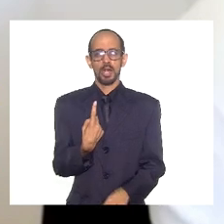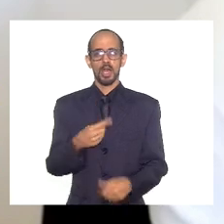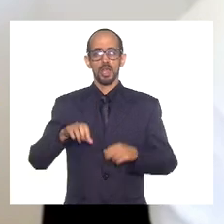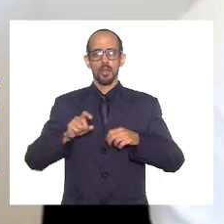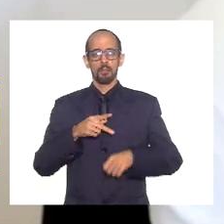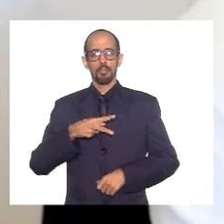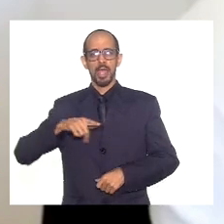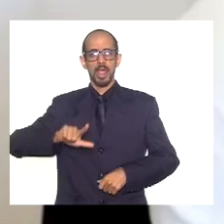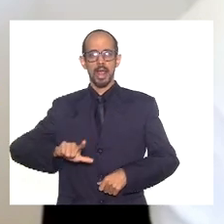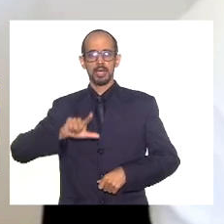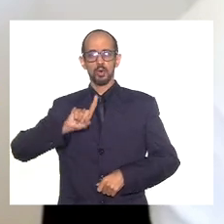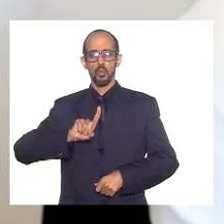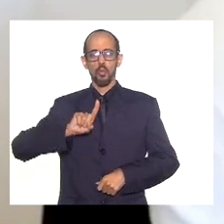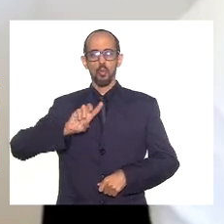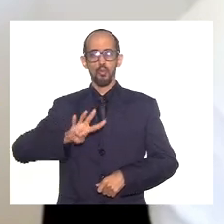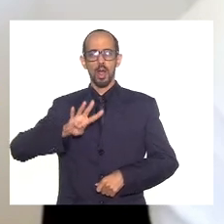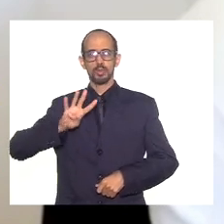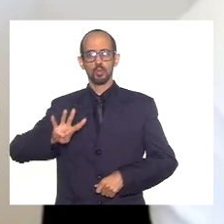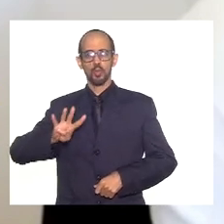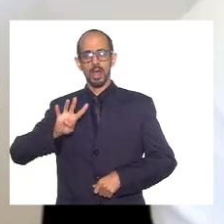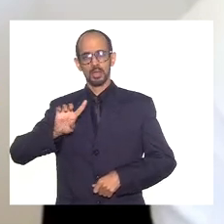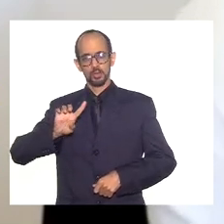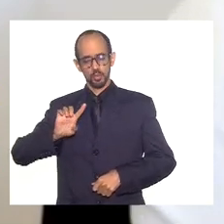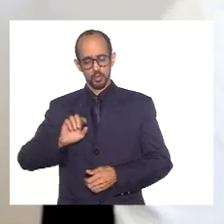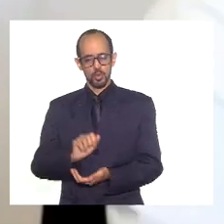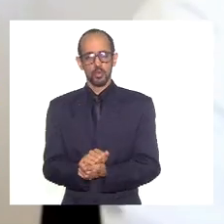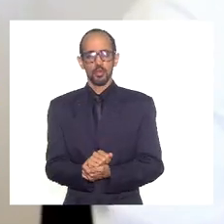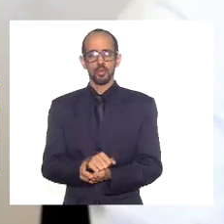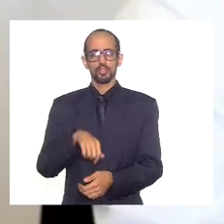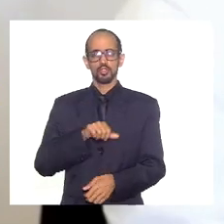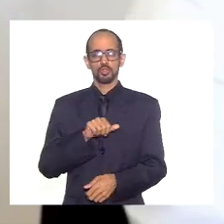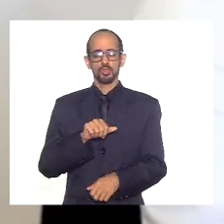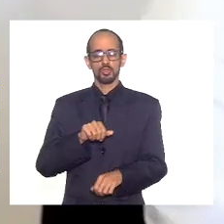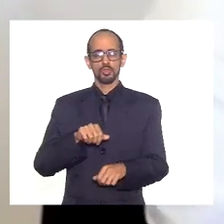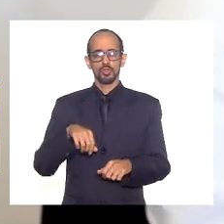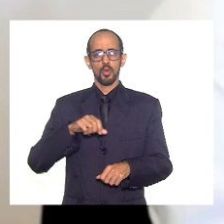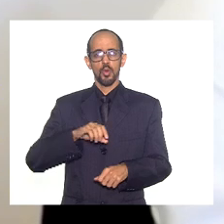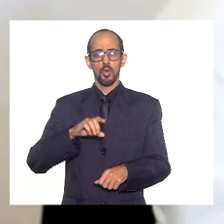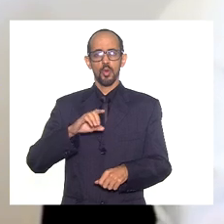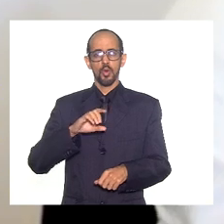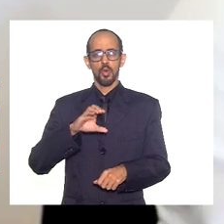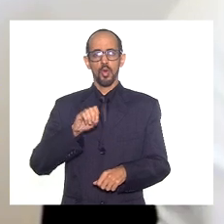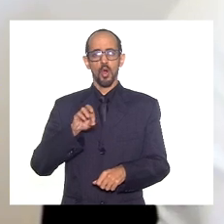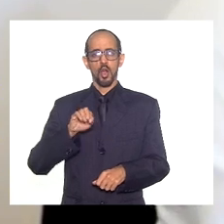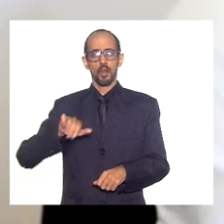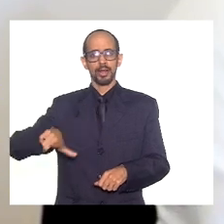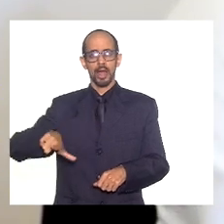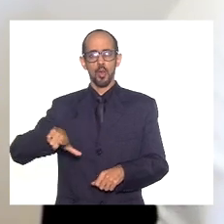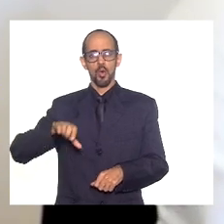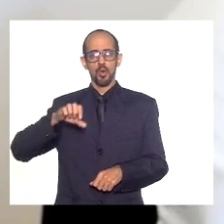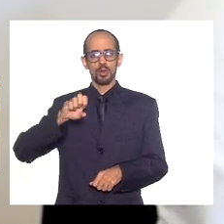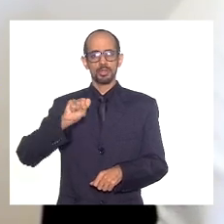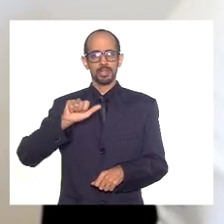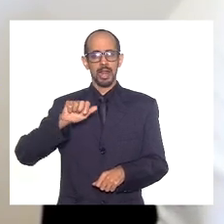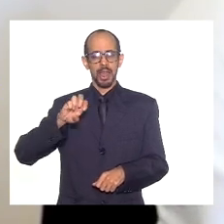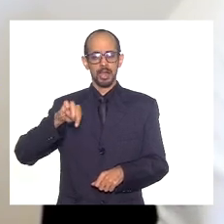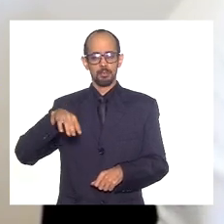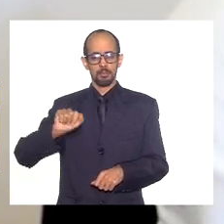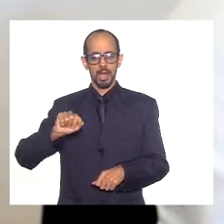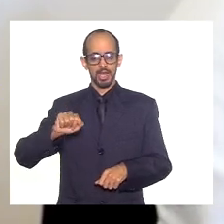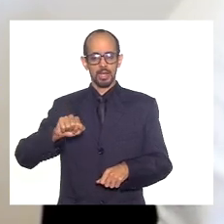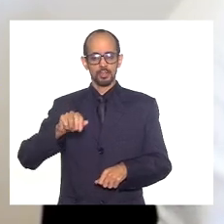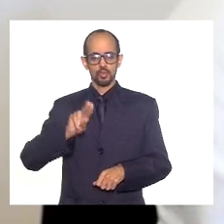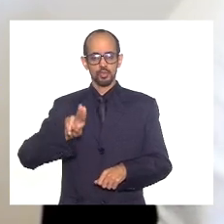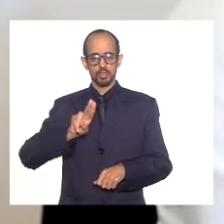lei 1414 de 19, de autoria do deputado Coronel Salema, que dispõe sobre a utilização de imóveis